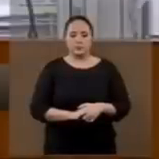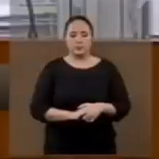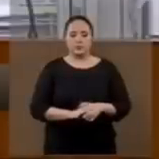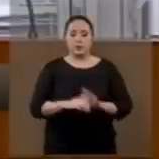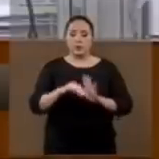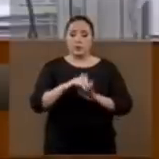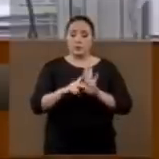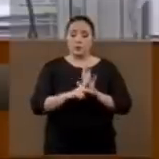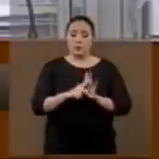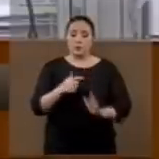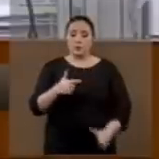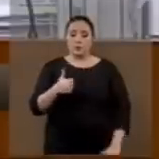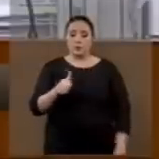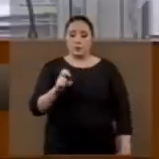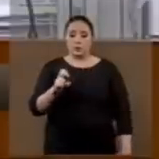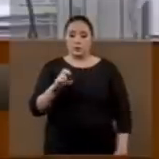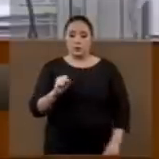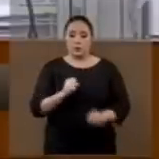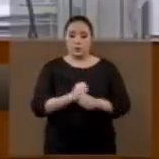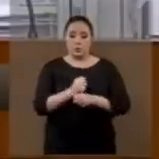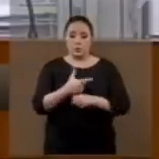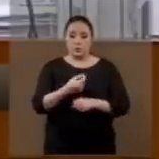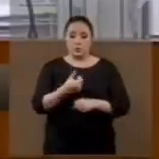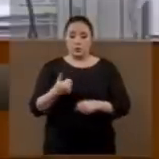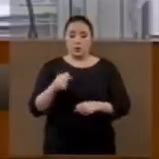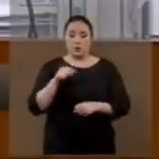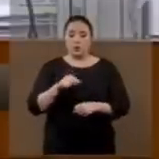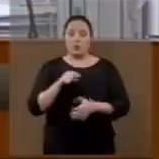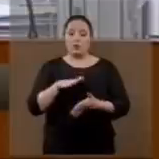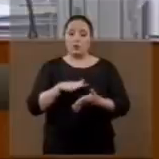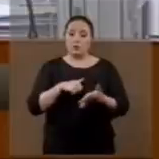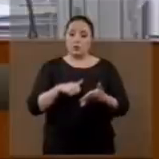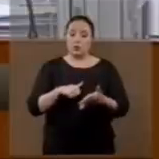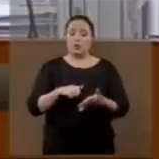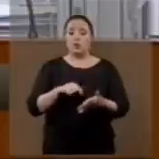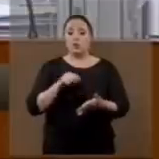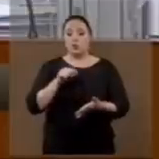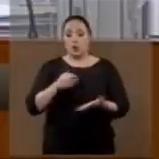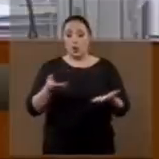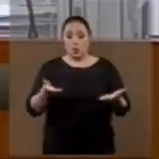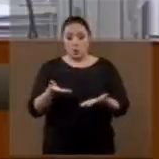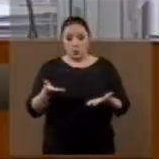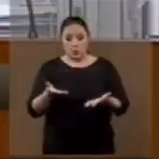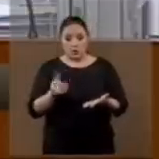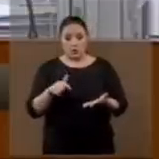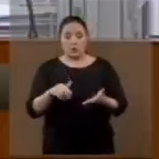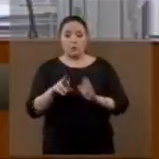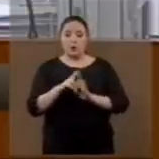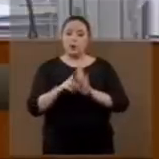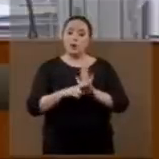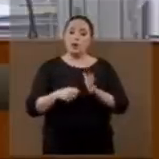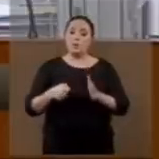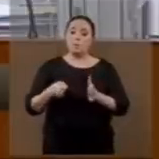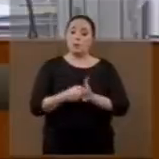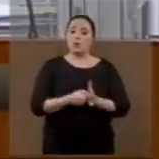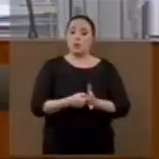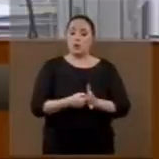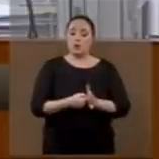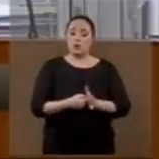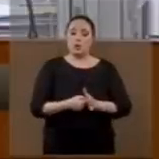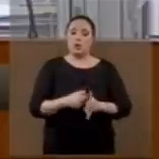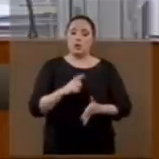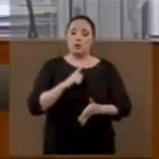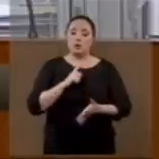2158 de 2001, e aí é esta retirada que Vossa Excelência agora, que é uma das normas impugnadas, que teria